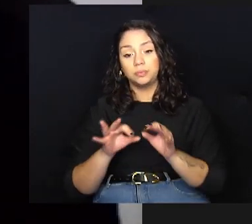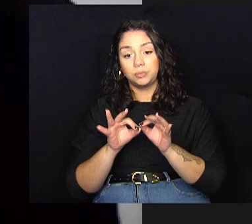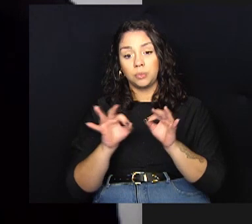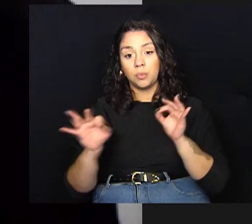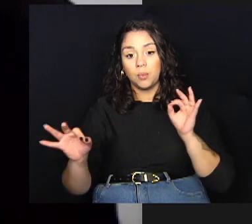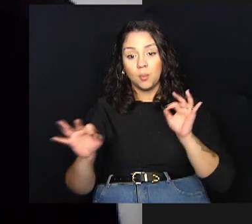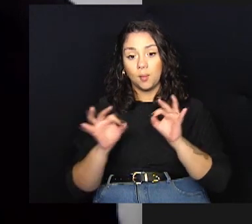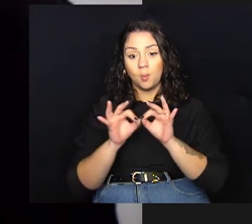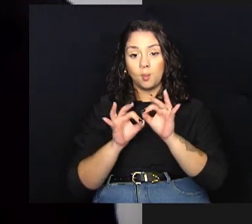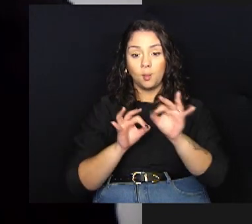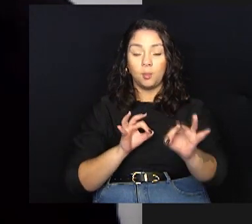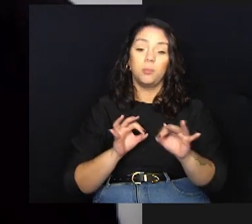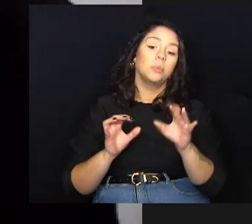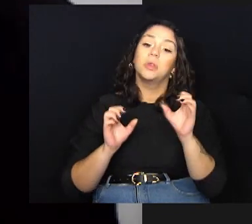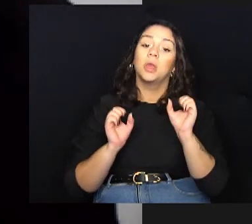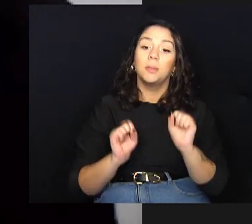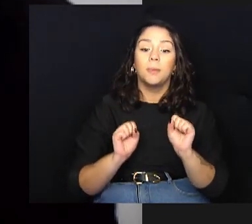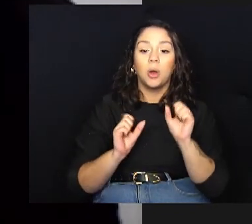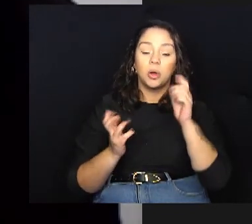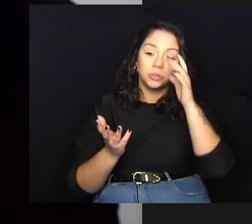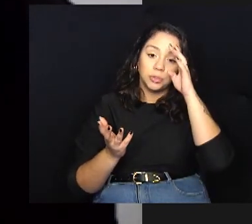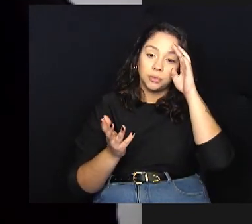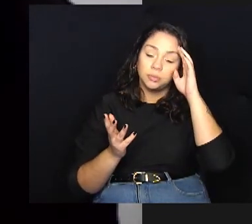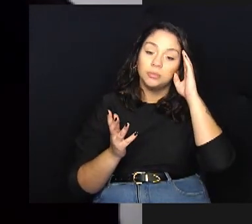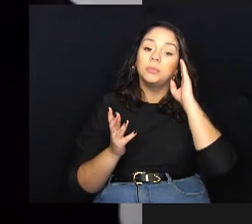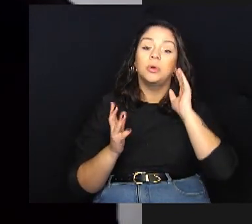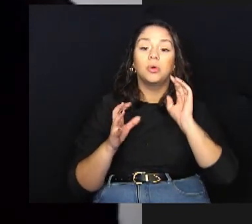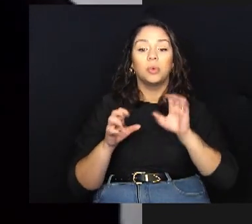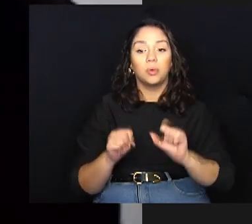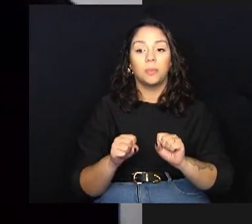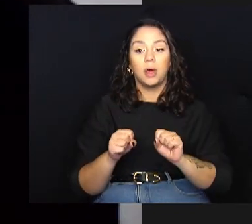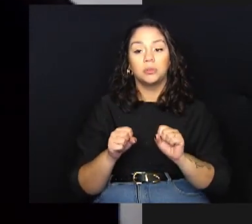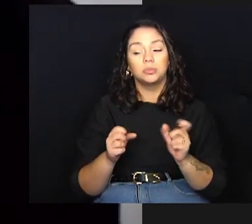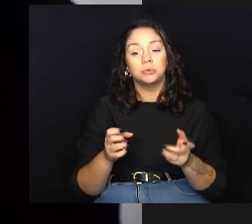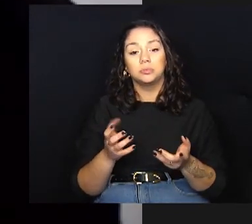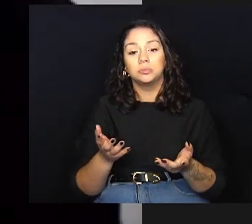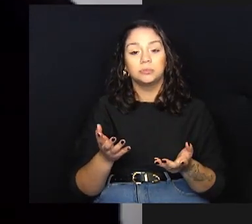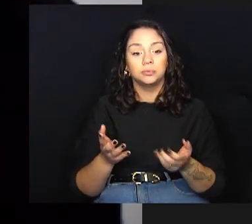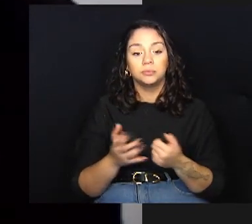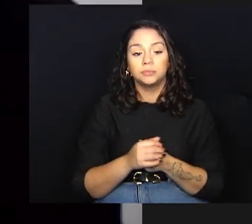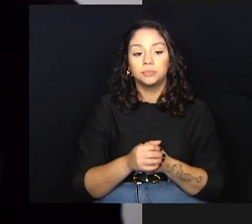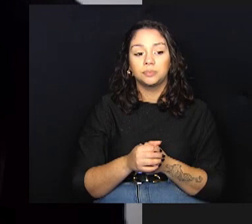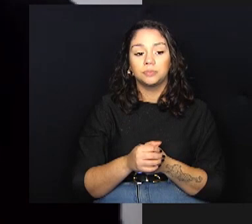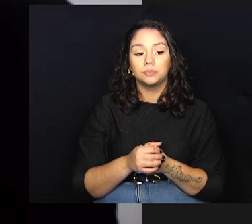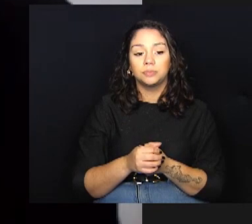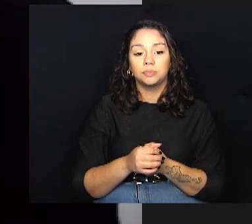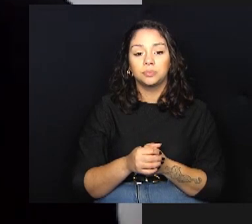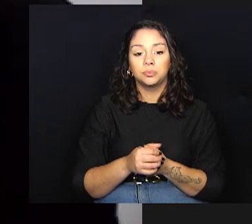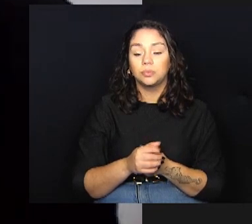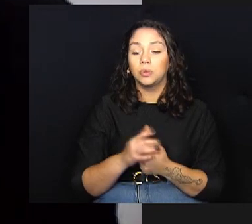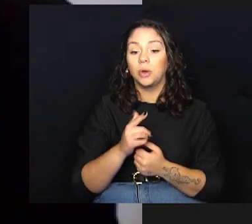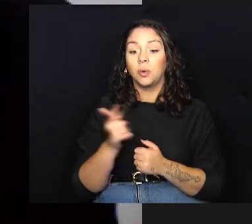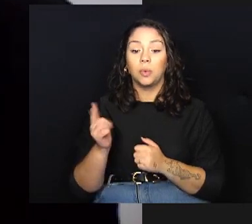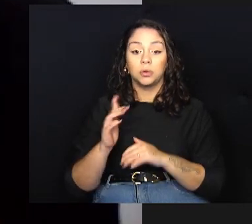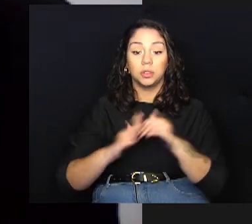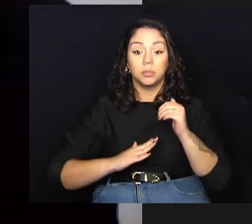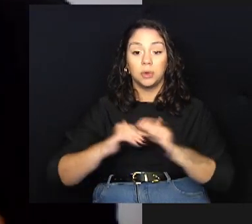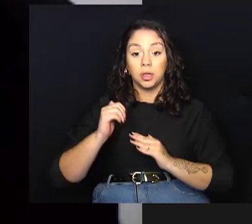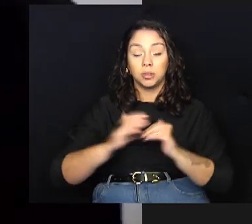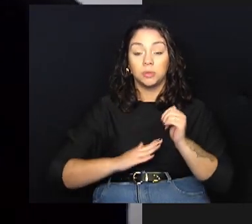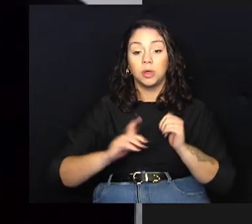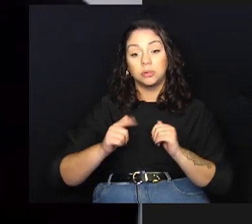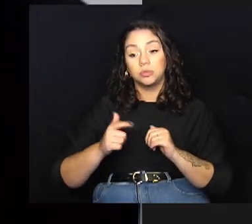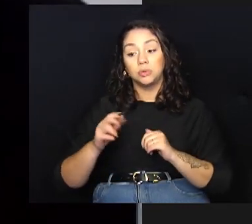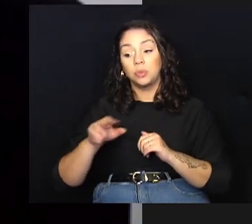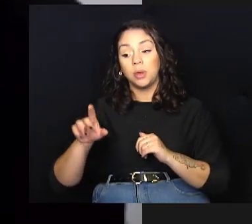que poderia ser ocupado vamos dizer assim com outras atividades além do